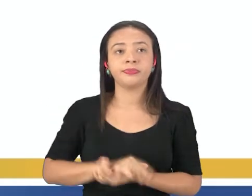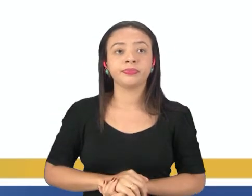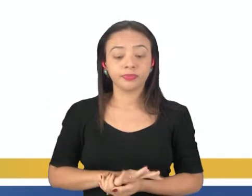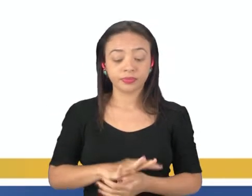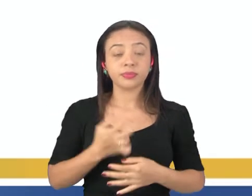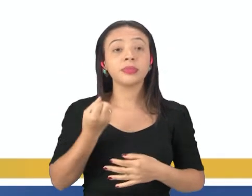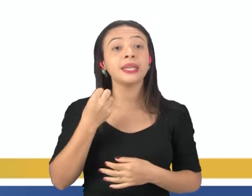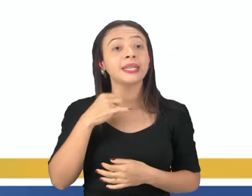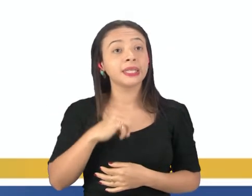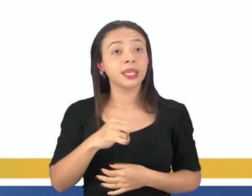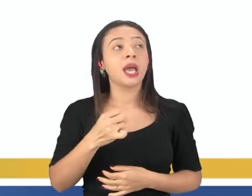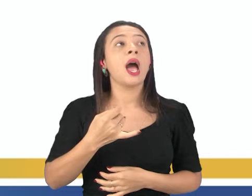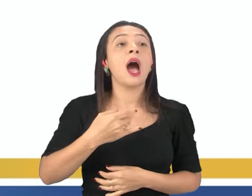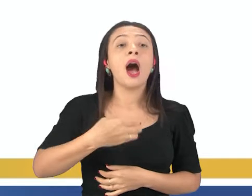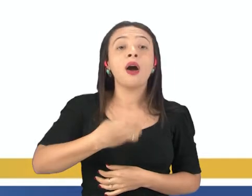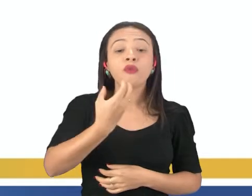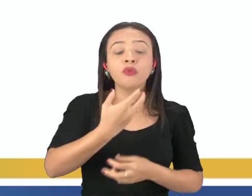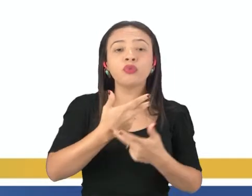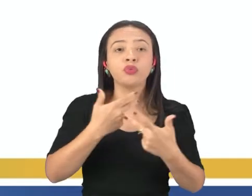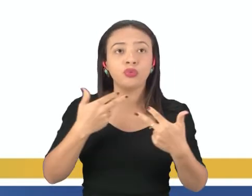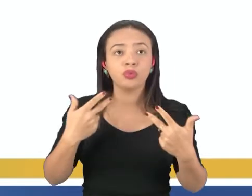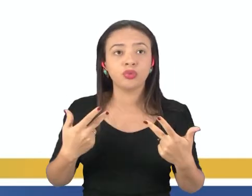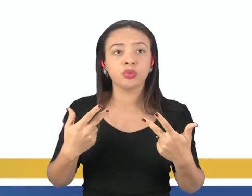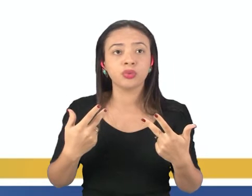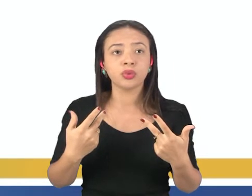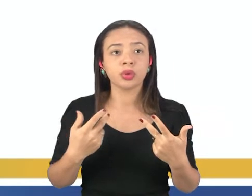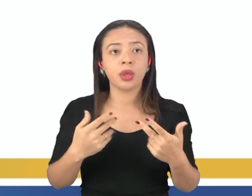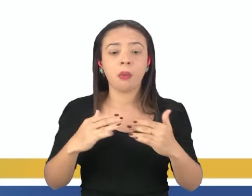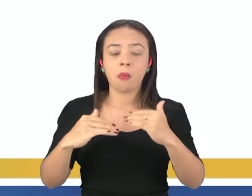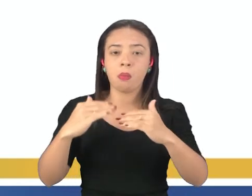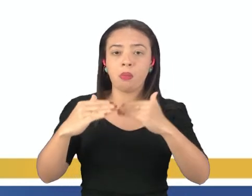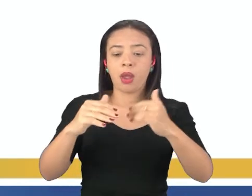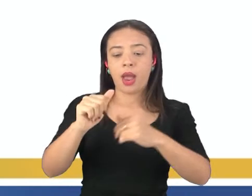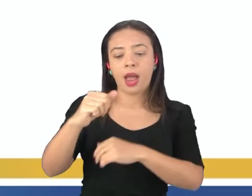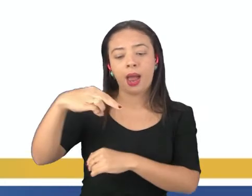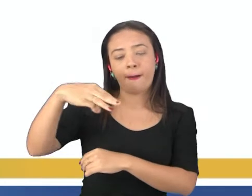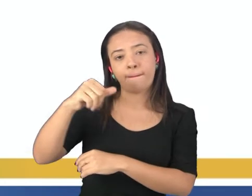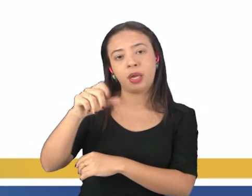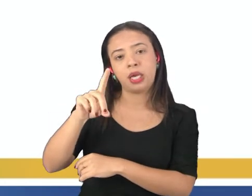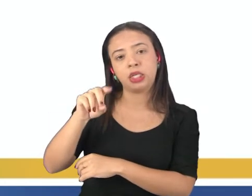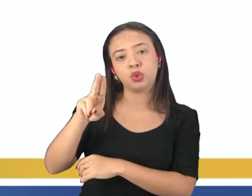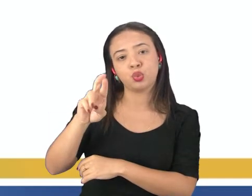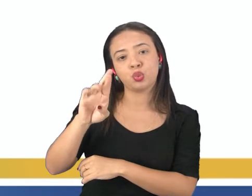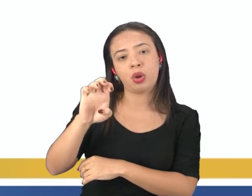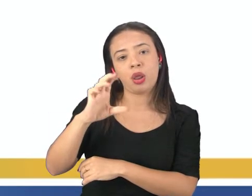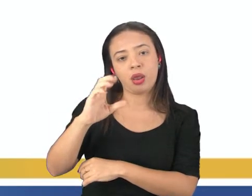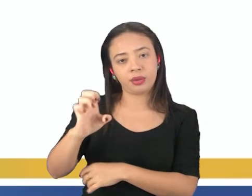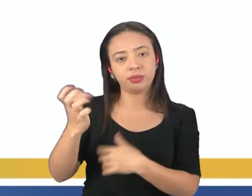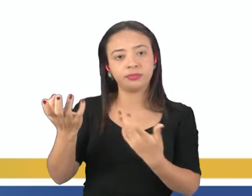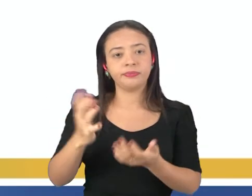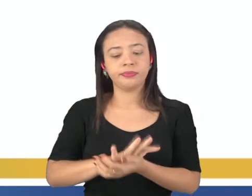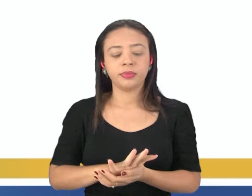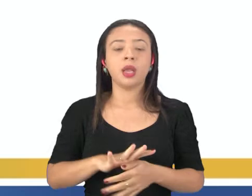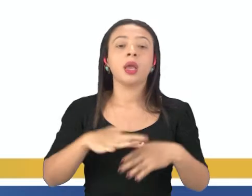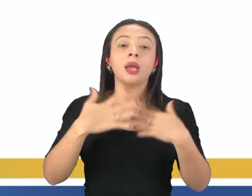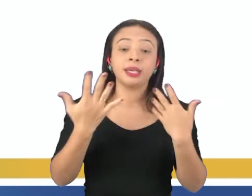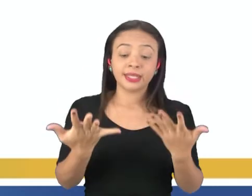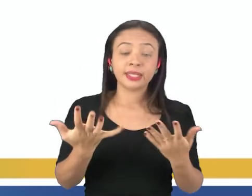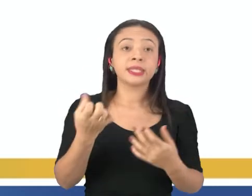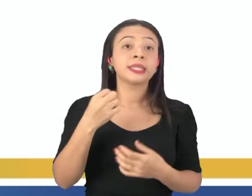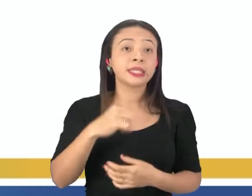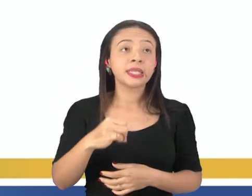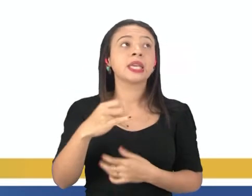fruta passa pelo processo de amadurecimento, uma vez que é amadurecida, não tem como ela se tornar ficar verde novamente. Quando um fósforo